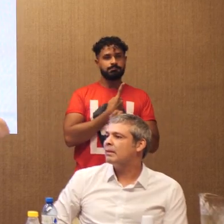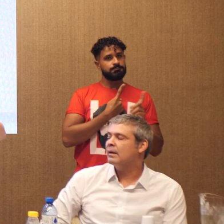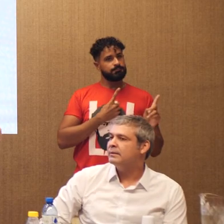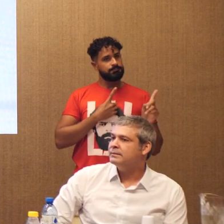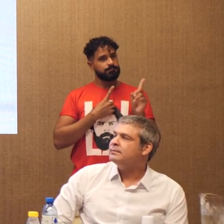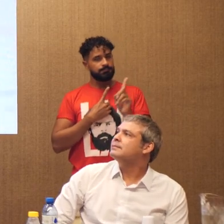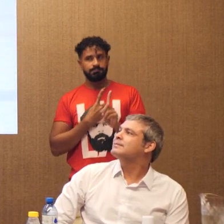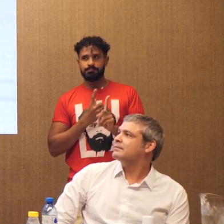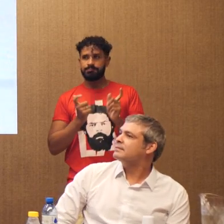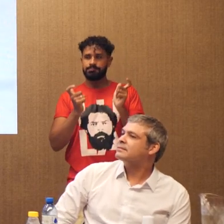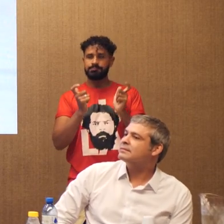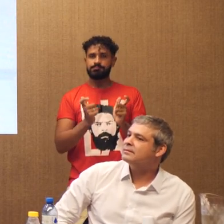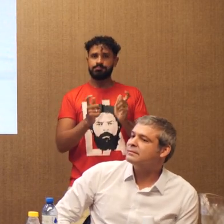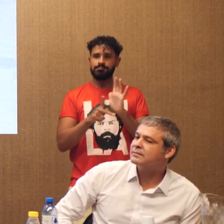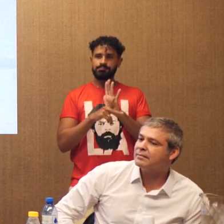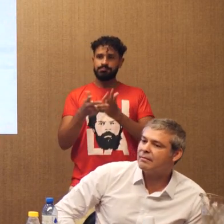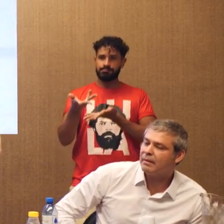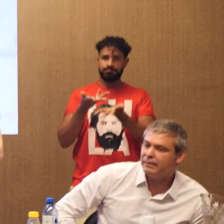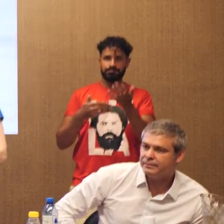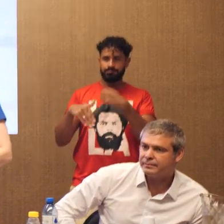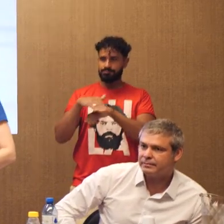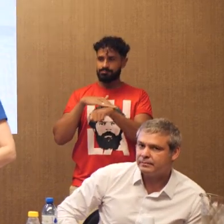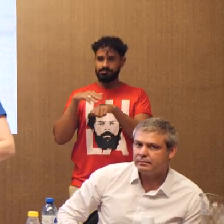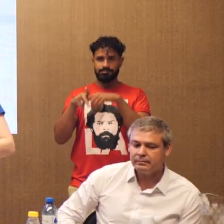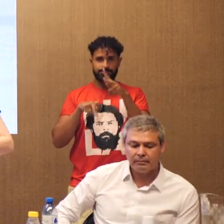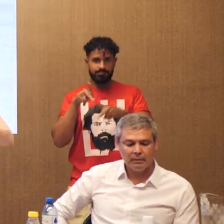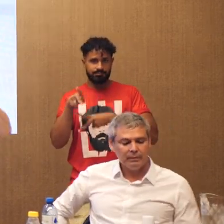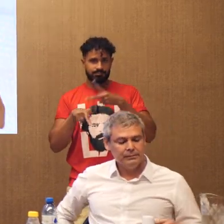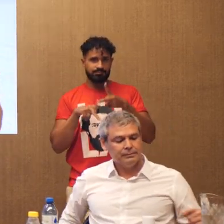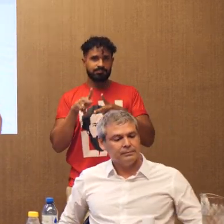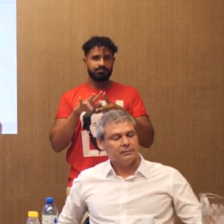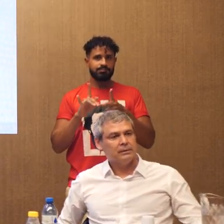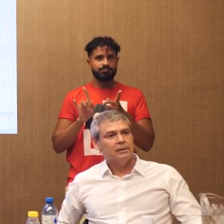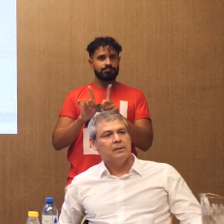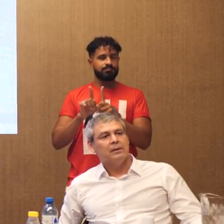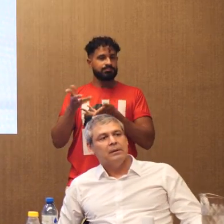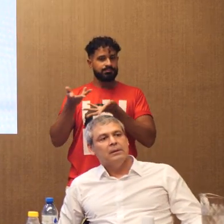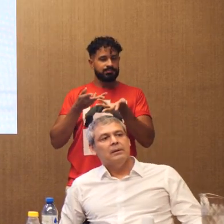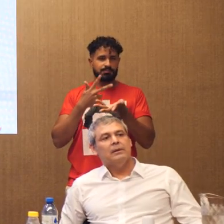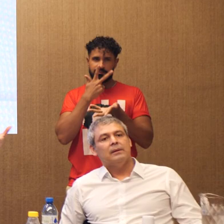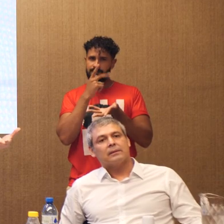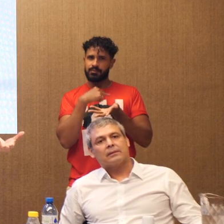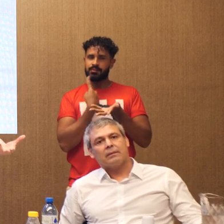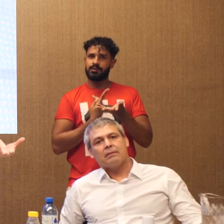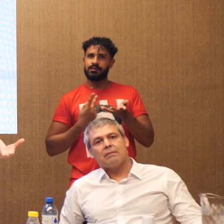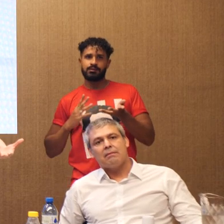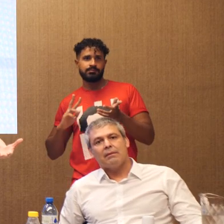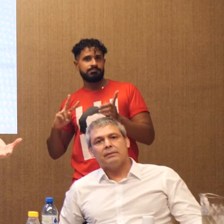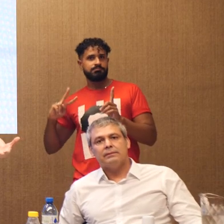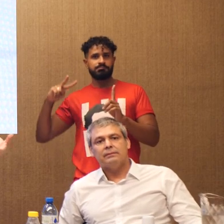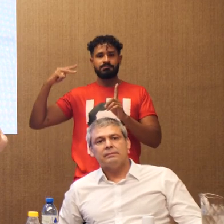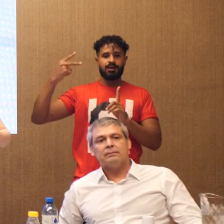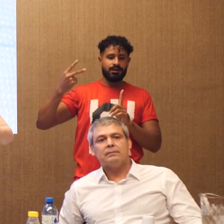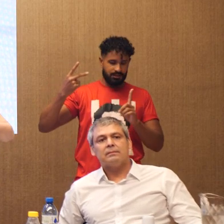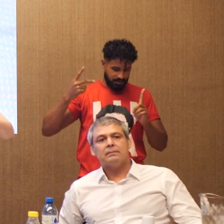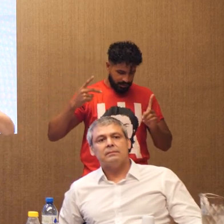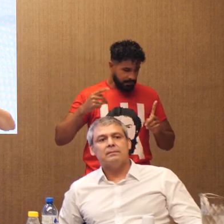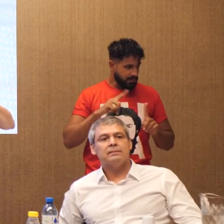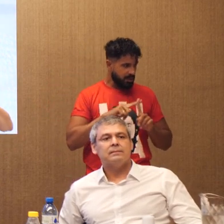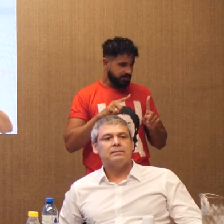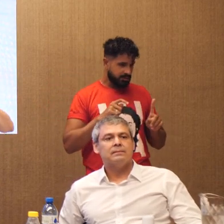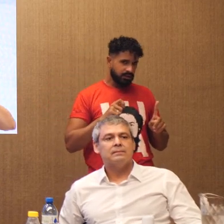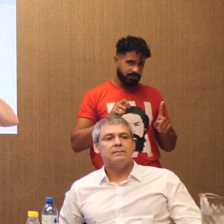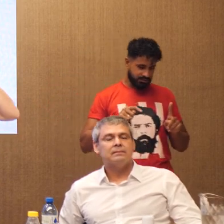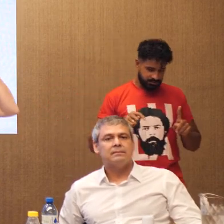se dirigir, Lindbergh, ao povo, hein, Ellen? Quando a gente se dirige, parece que a gente cresce até